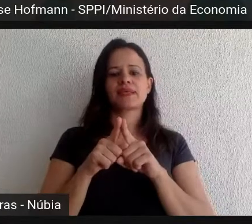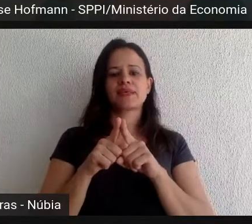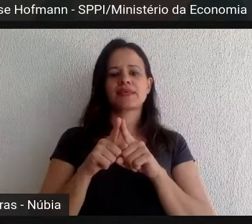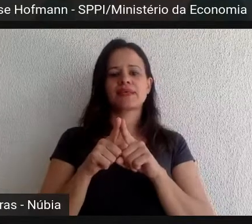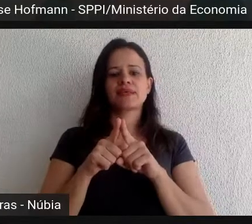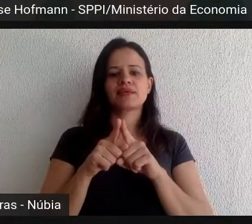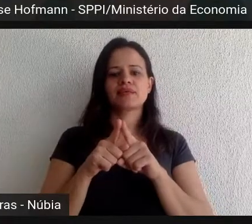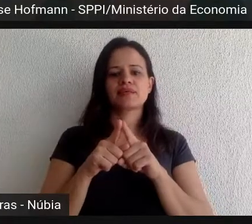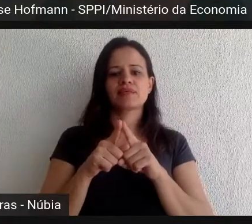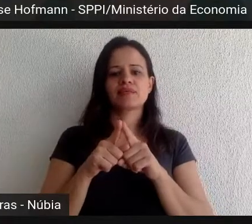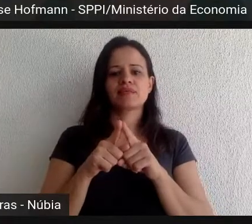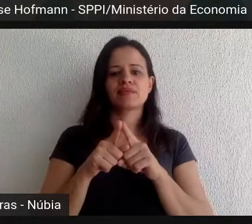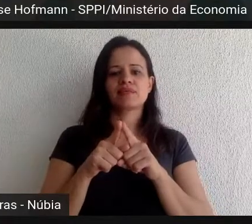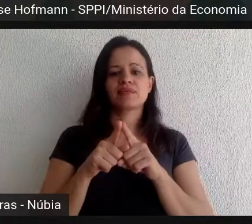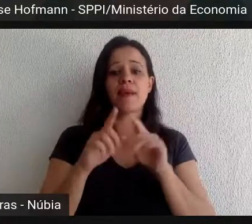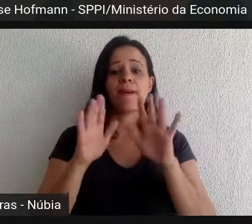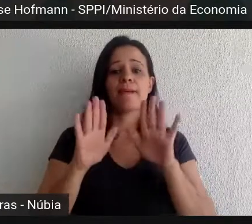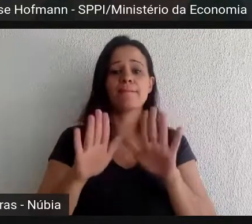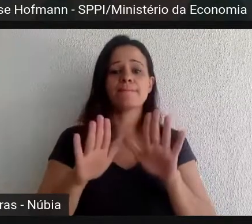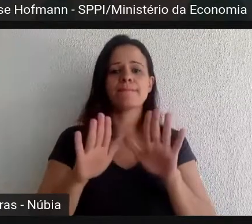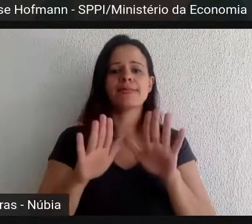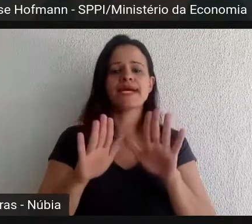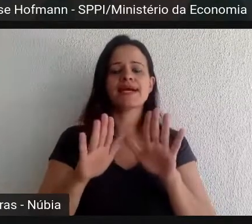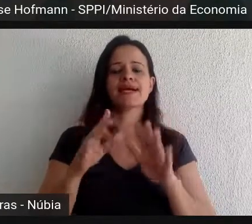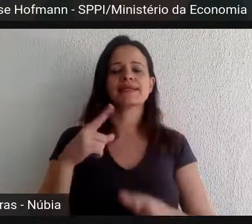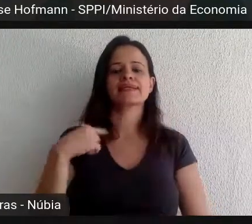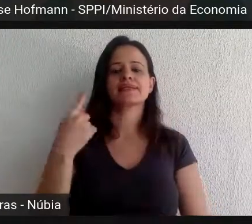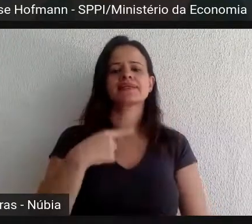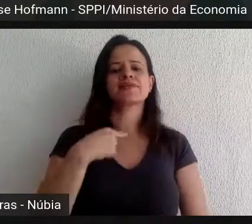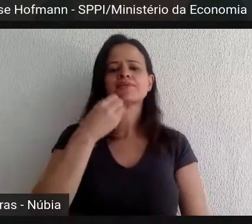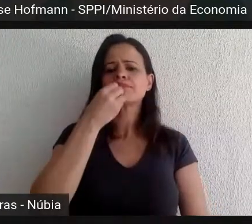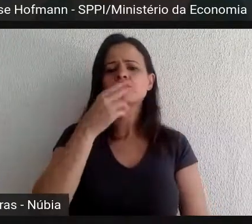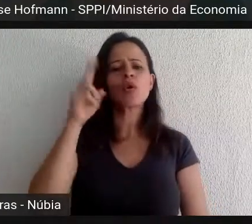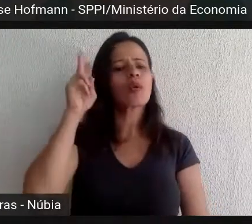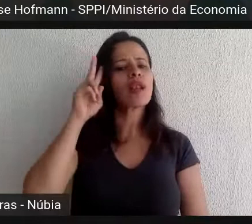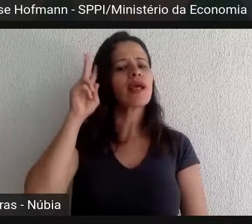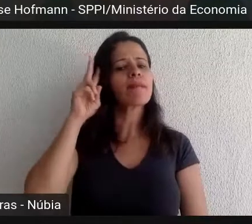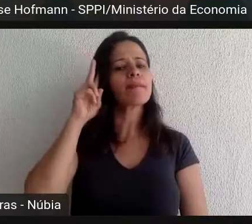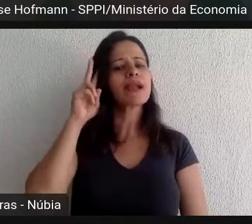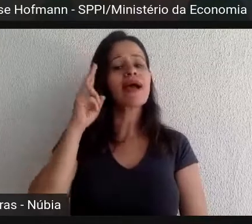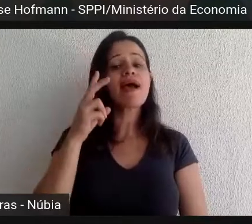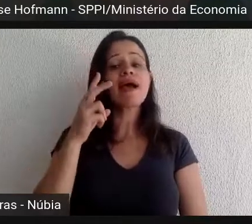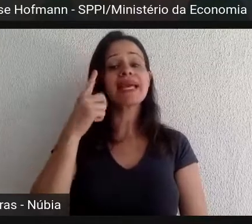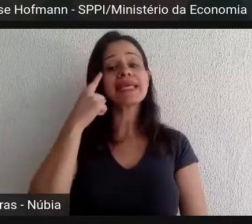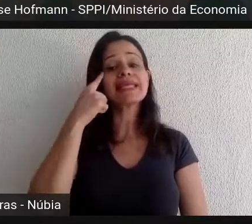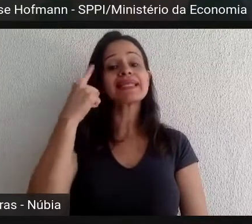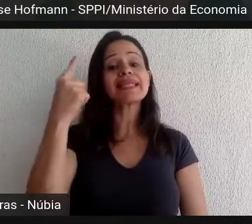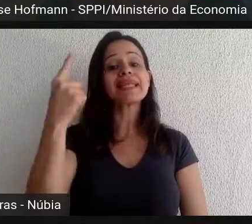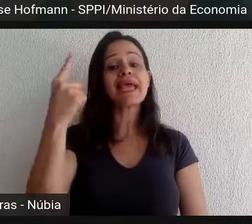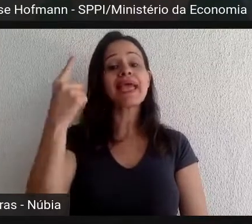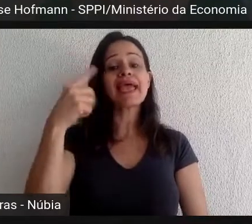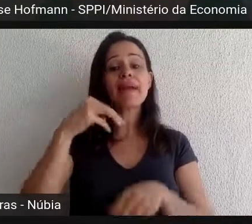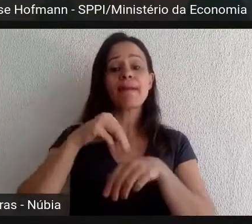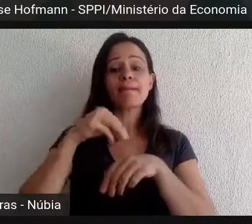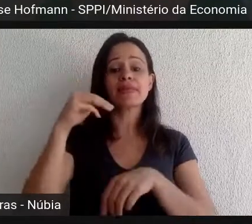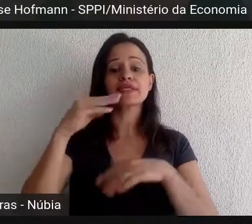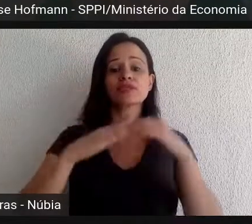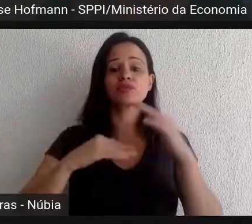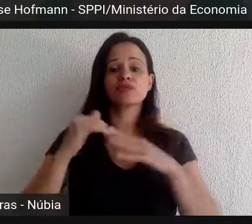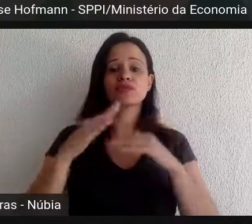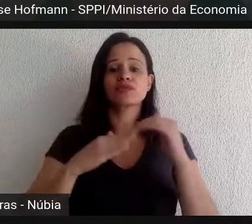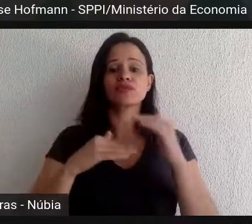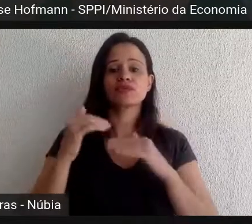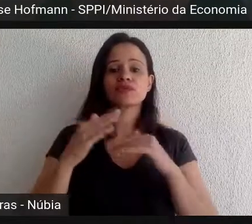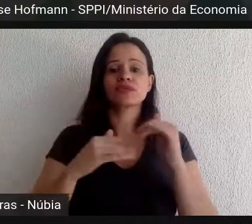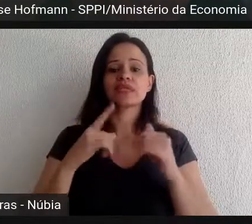implementados. Mas a gente é bom lembrar que a ideia do mestrado profissional ela está gestada